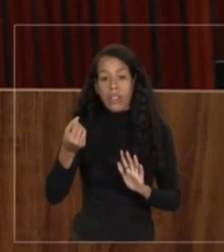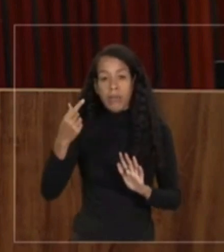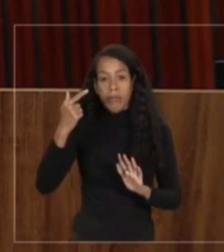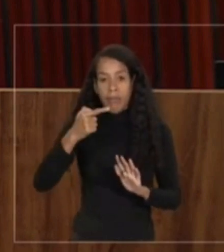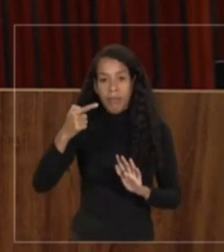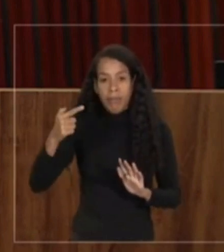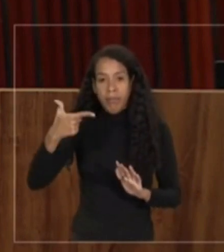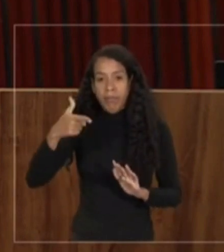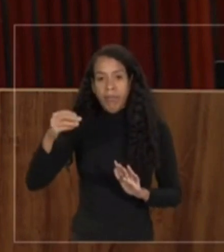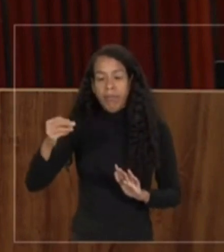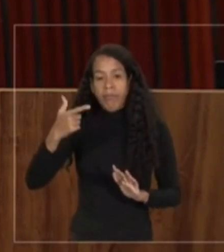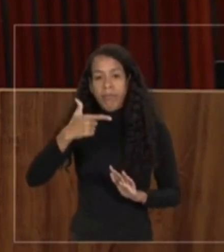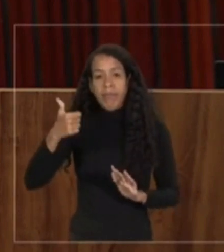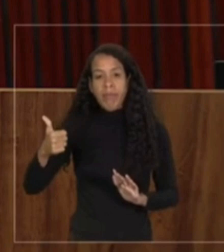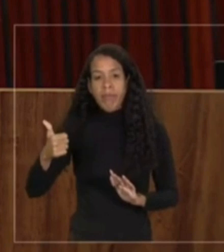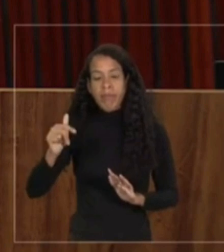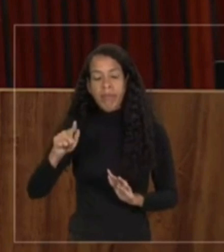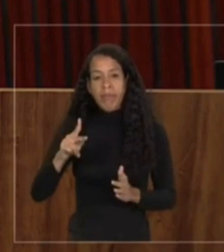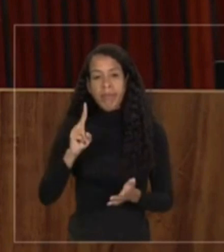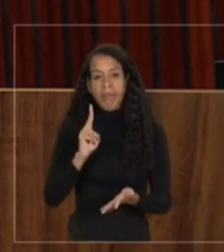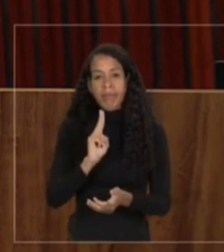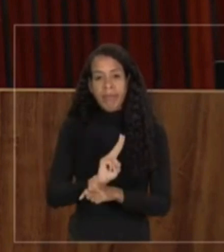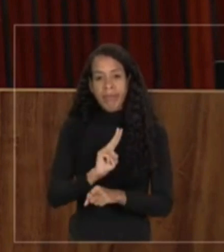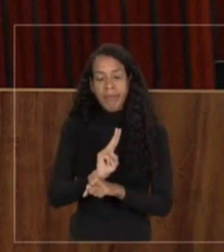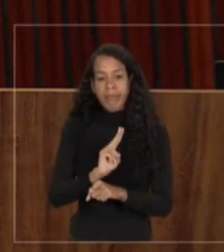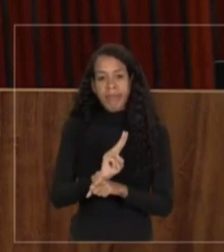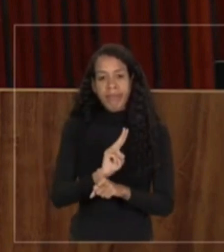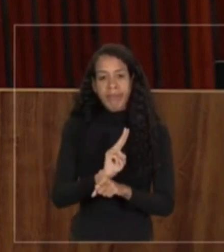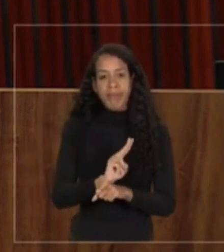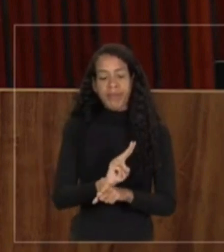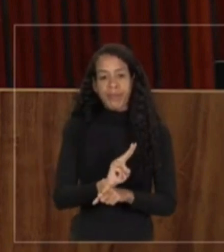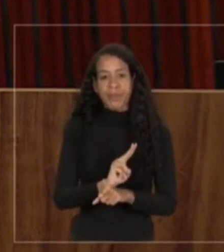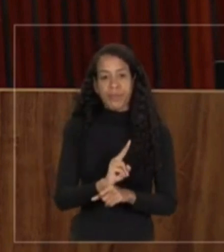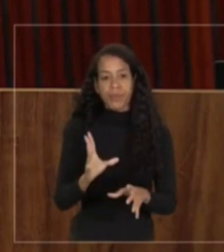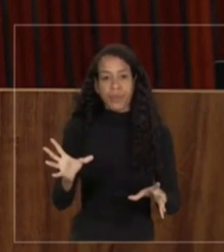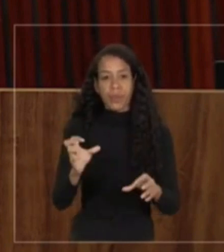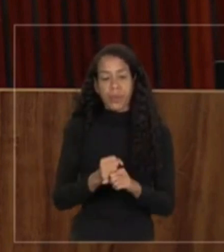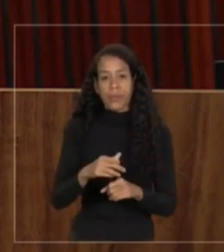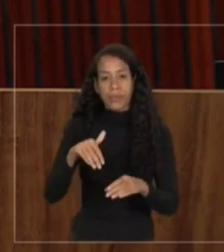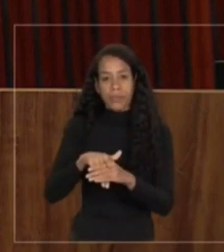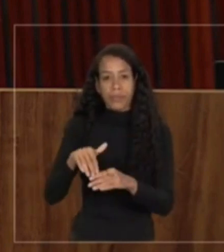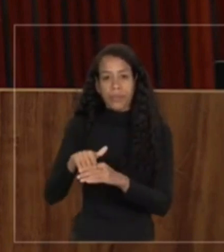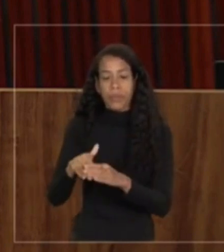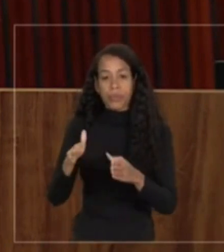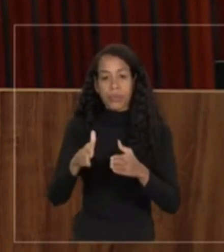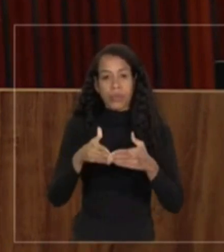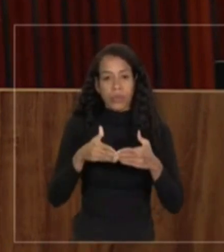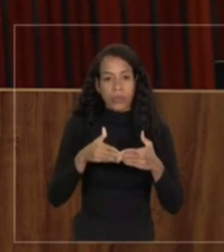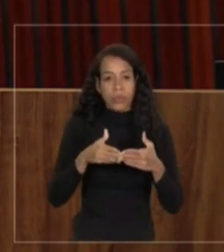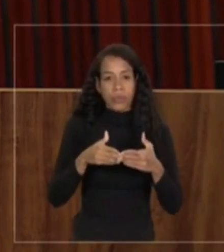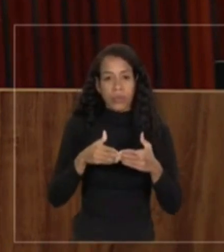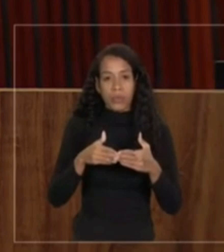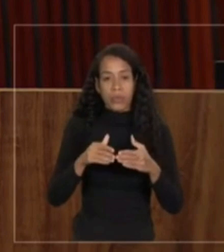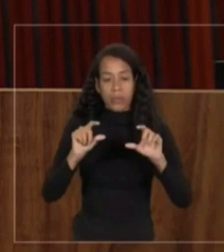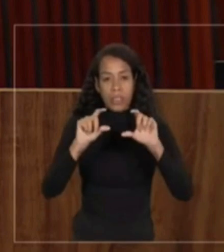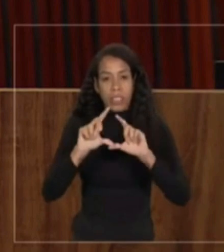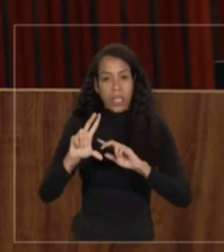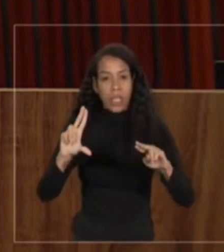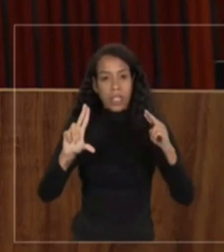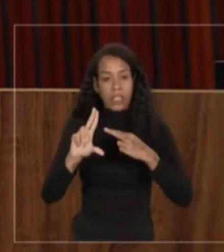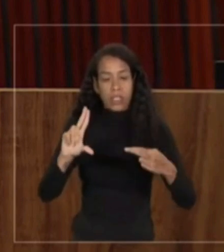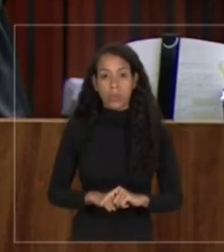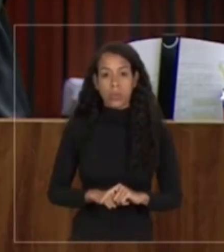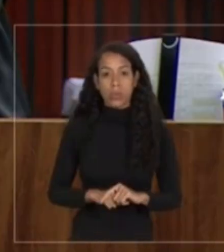20677 de 2021, mantendo-se o cômputo dos votos em favor da legenda